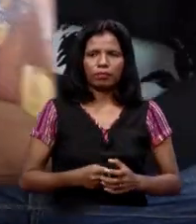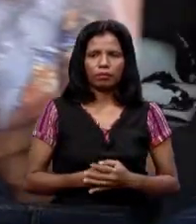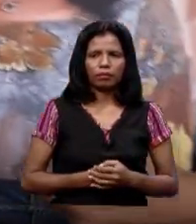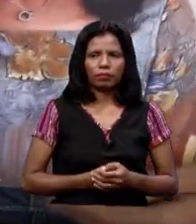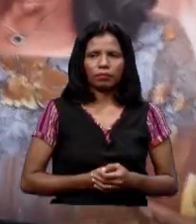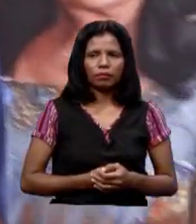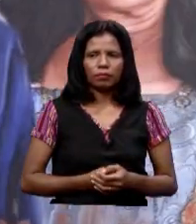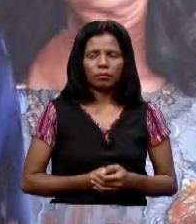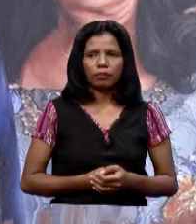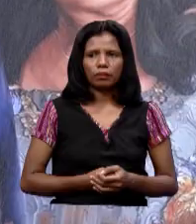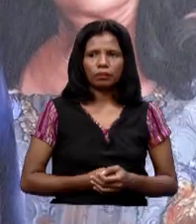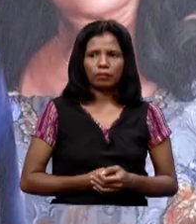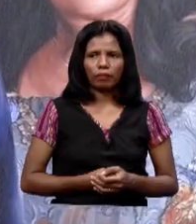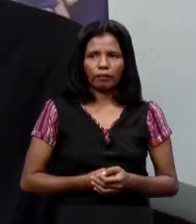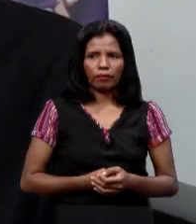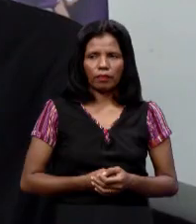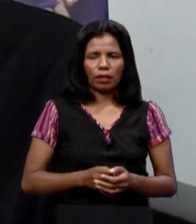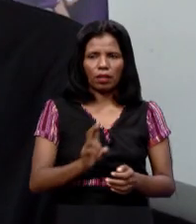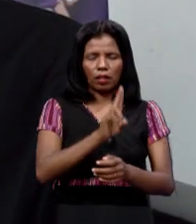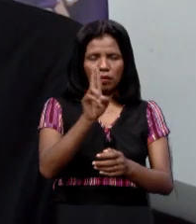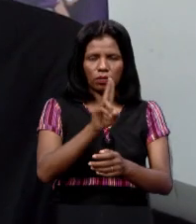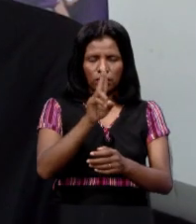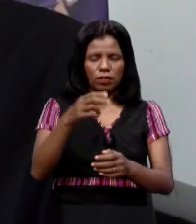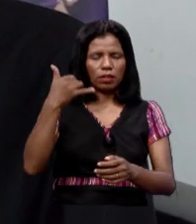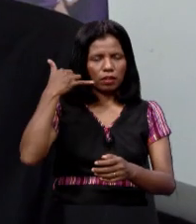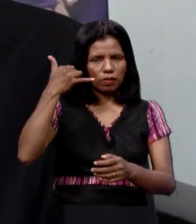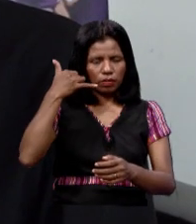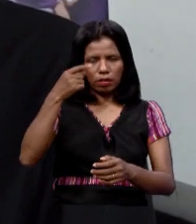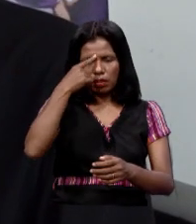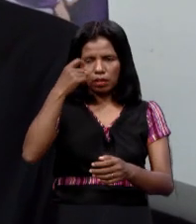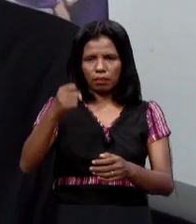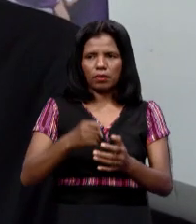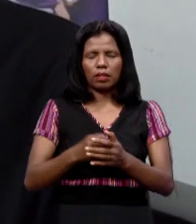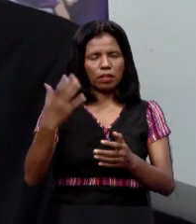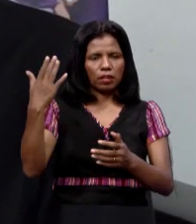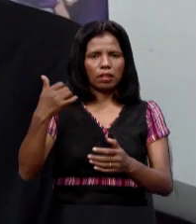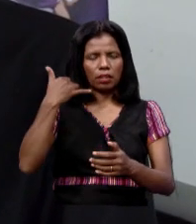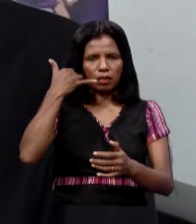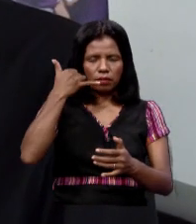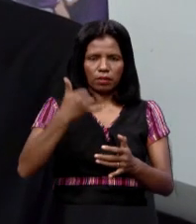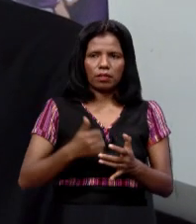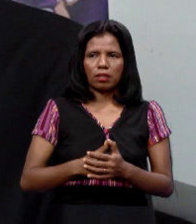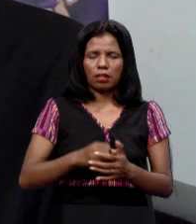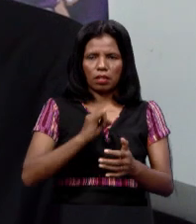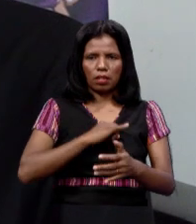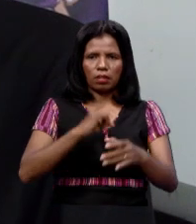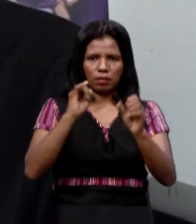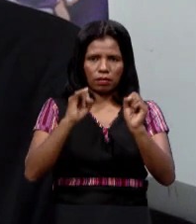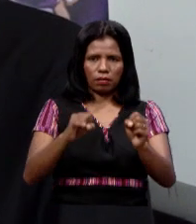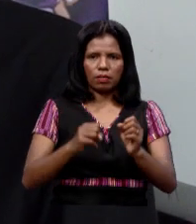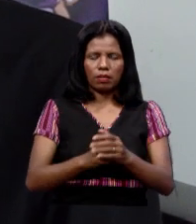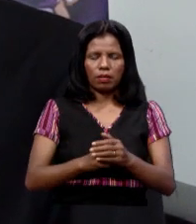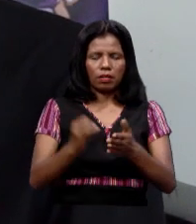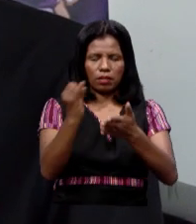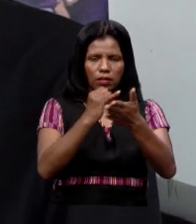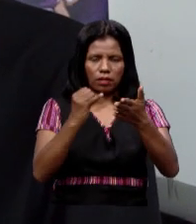Sim, eu prefiro usar telefone também. Ainda bem que o telefone né, eu vou desenho